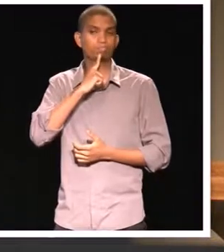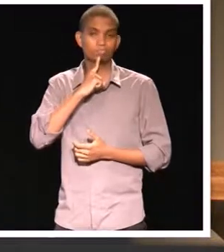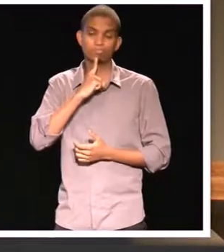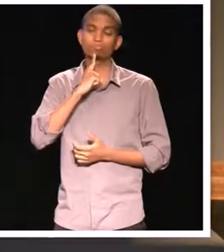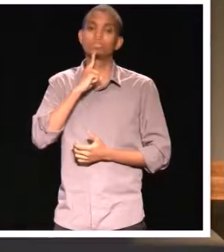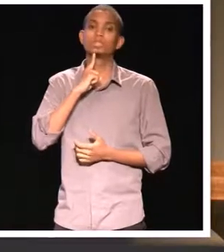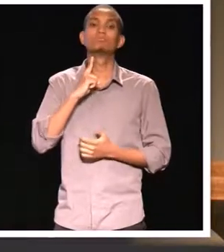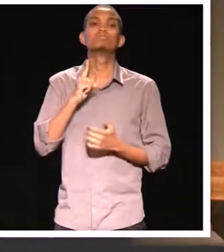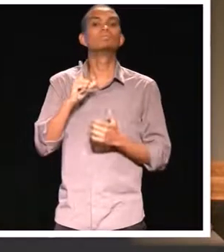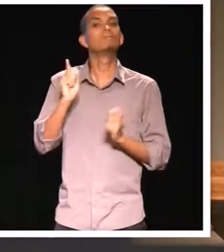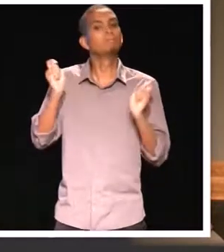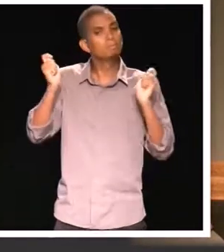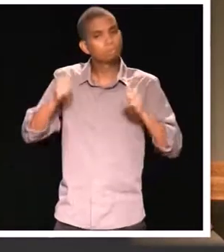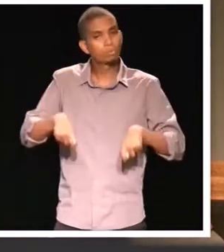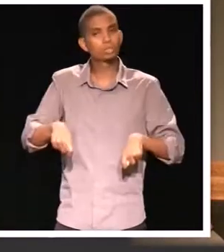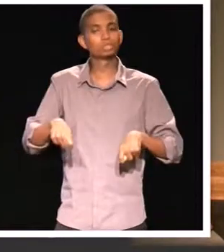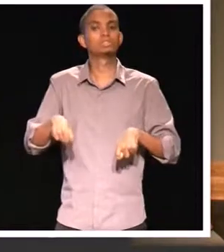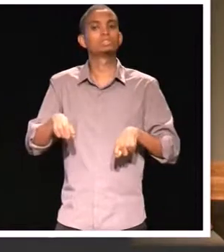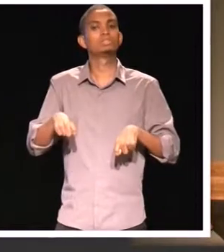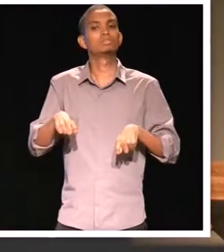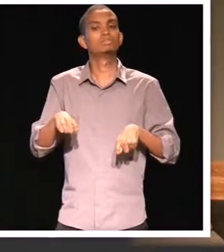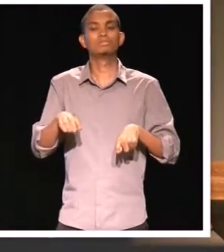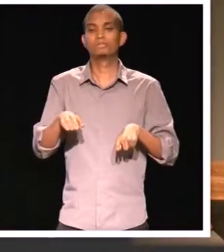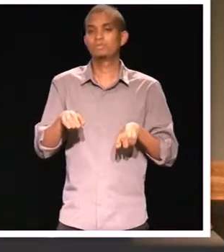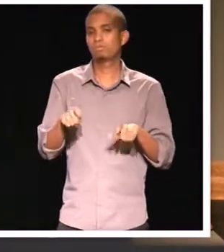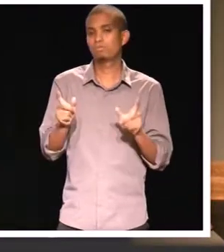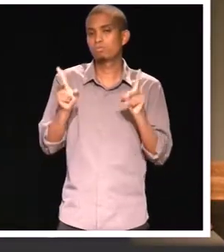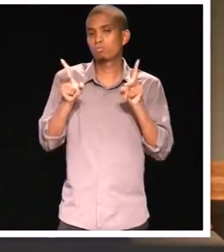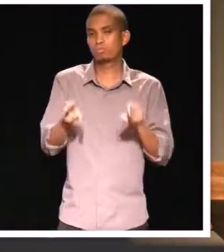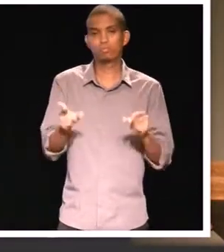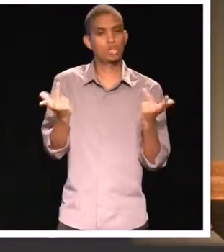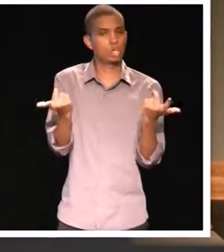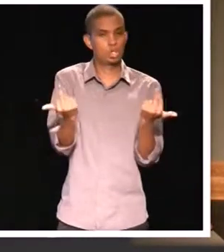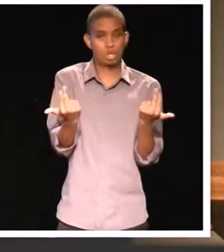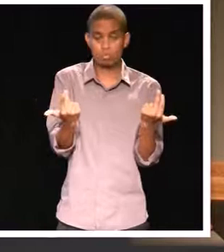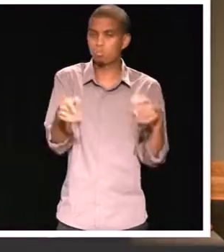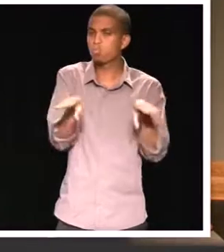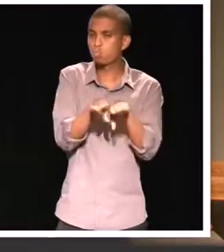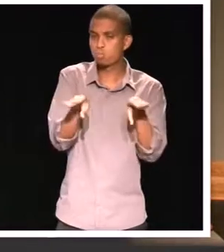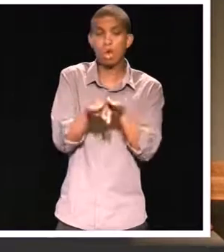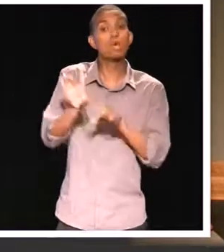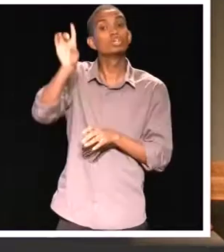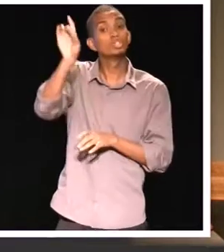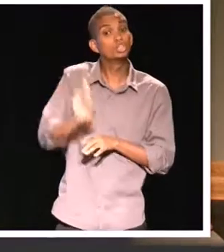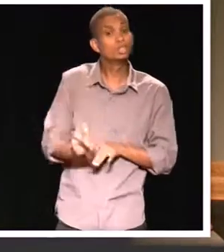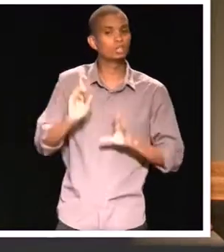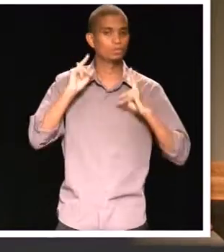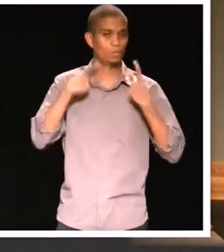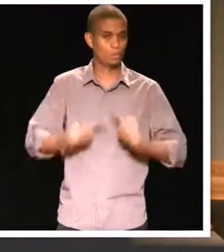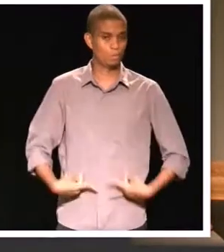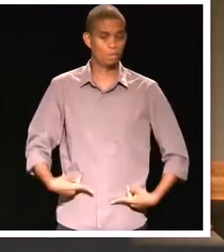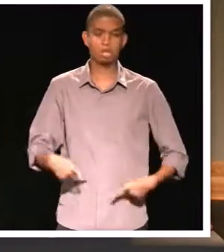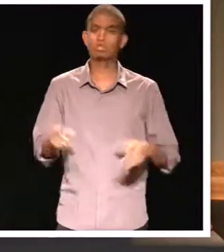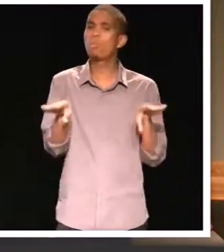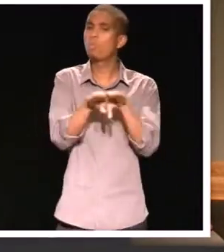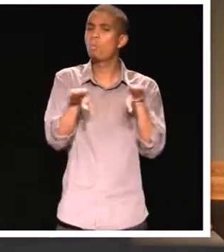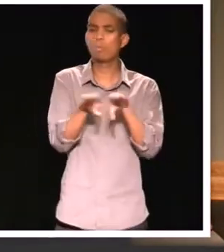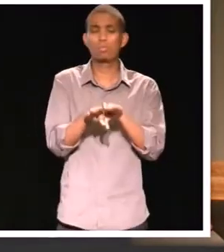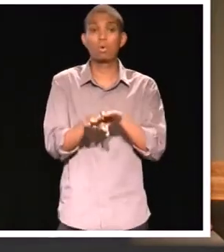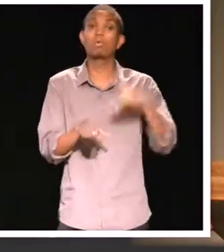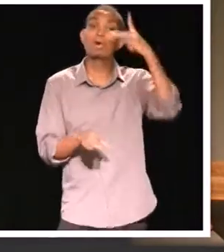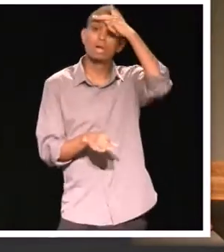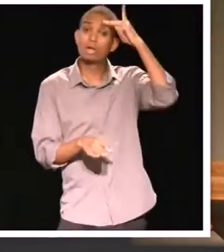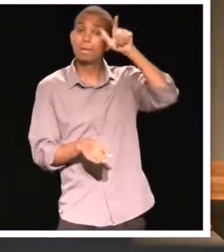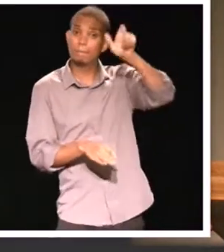a mesma situação, os mesmos direitos humanos que as pessoas ouvintes que